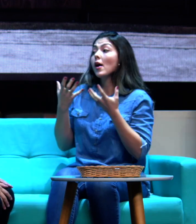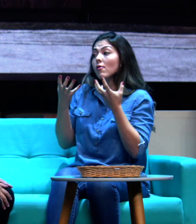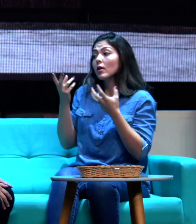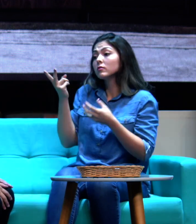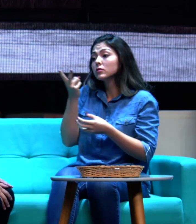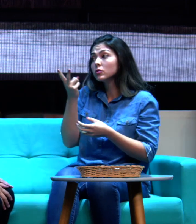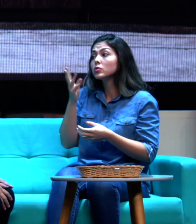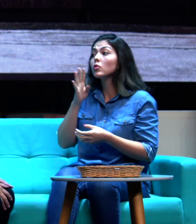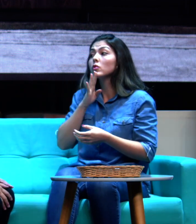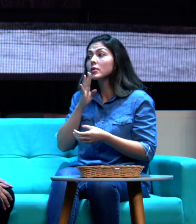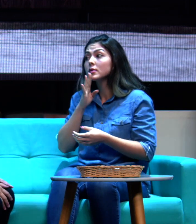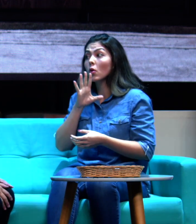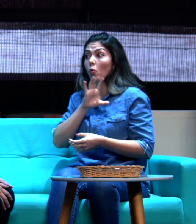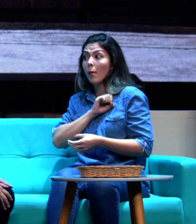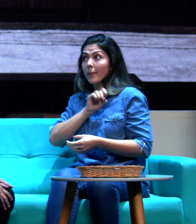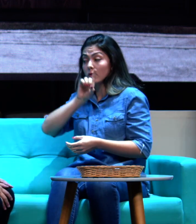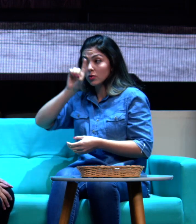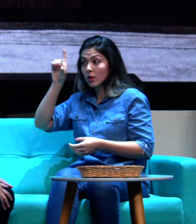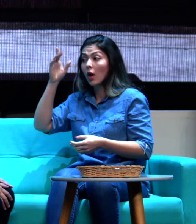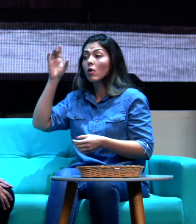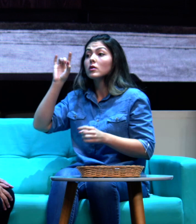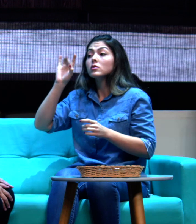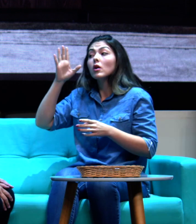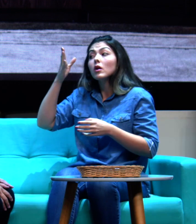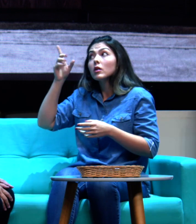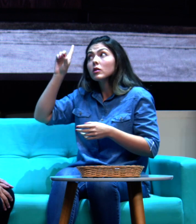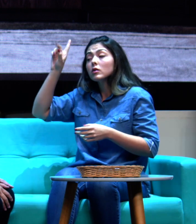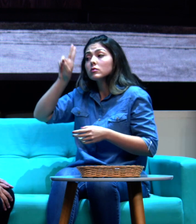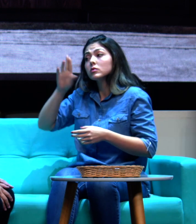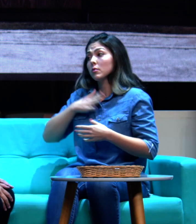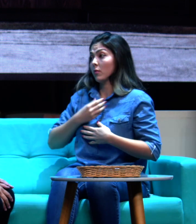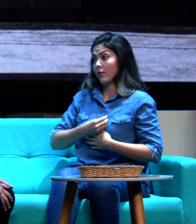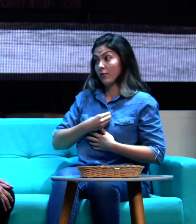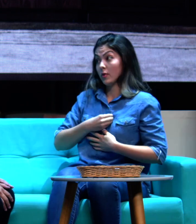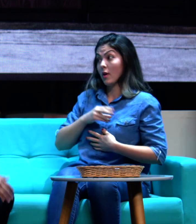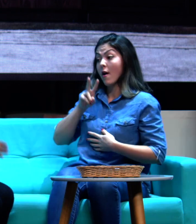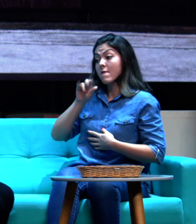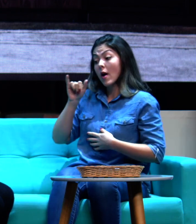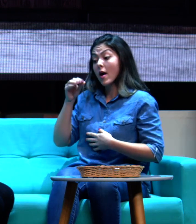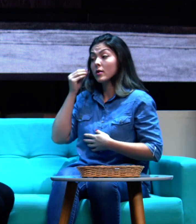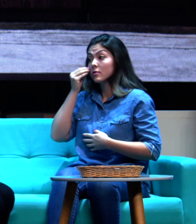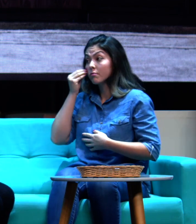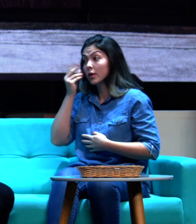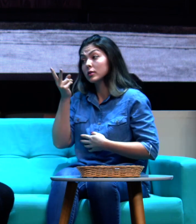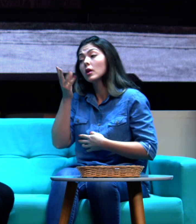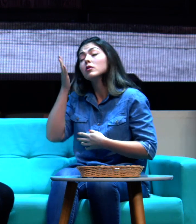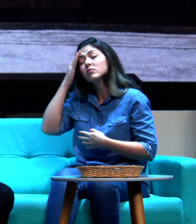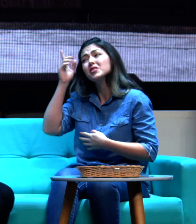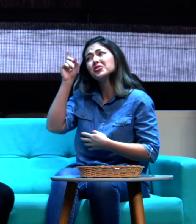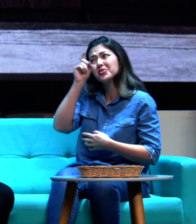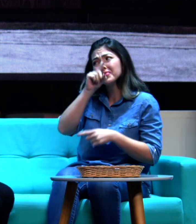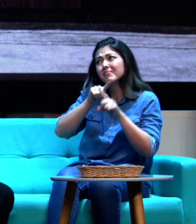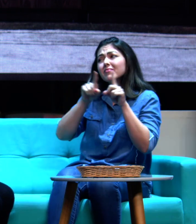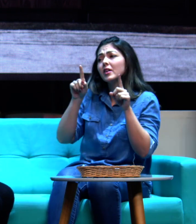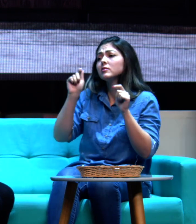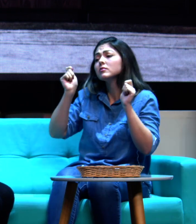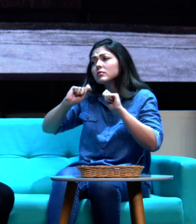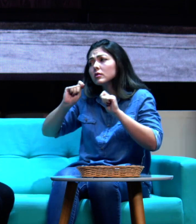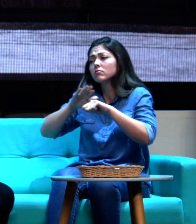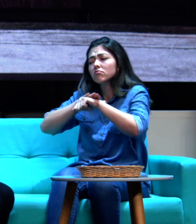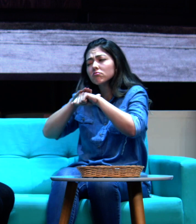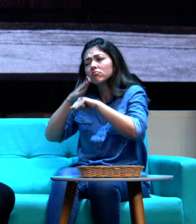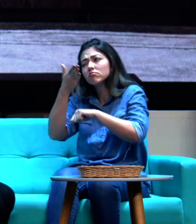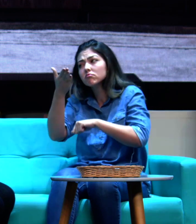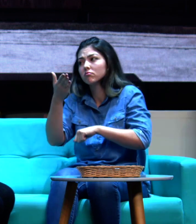semana que vem. Sei. E eu gostaria que vocês fossem lá, uhum. né? Eu só quero que Deus use minha vida. Quero que vocês conheçam ele também. Eu